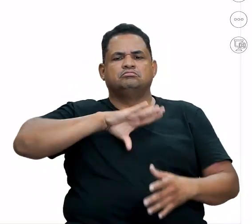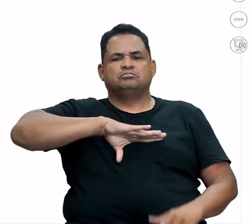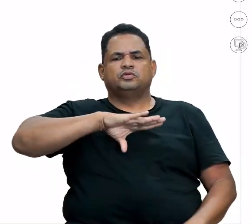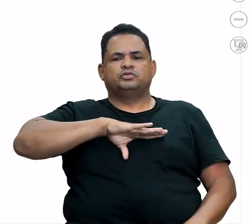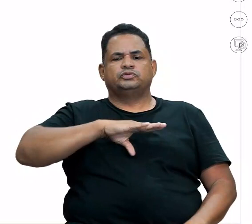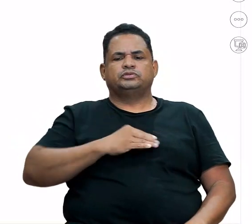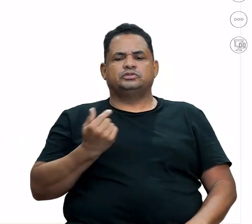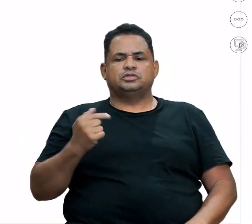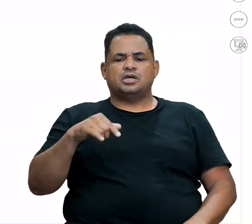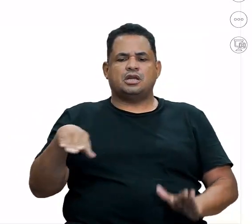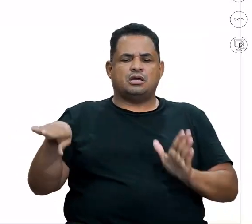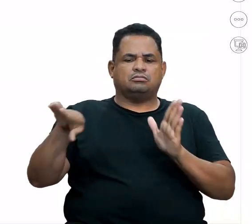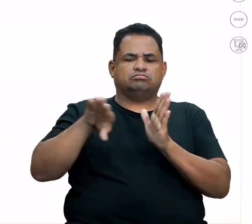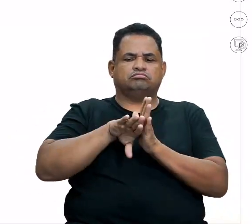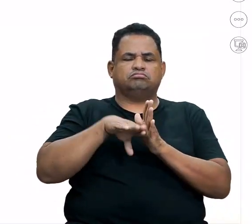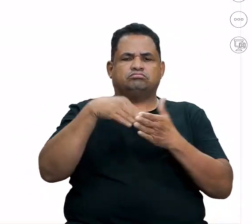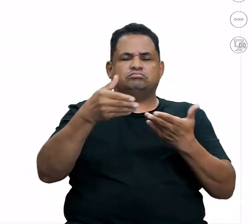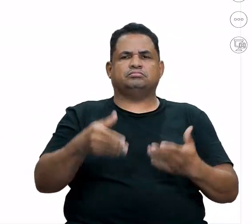portugueses aí que foram,